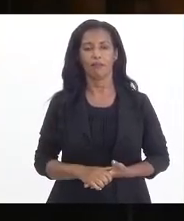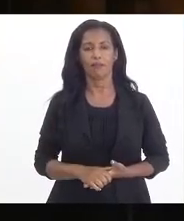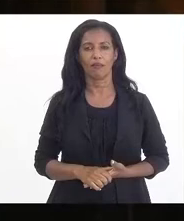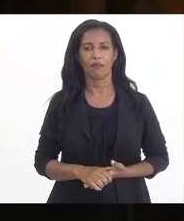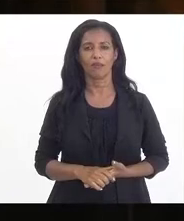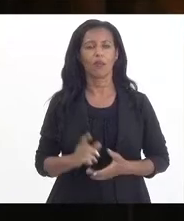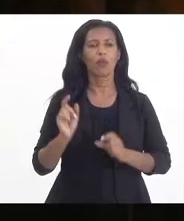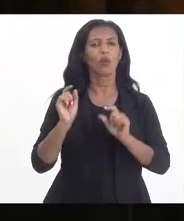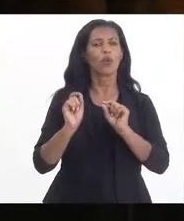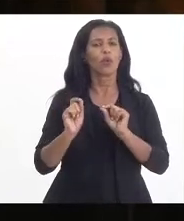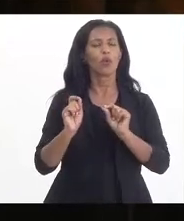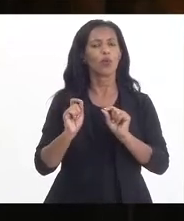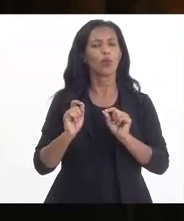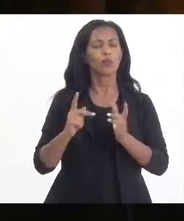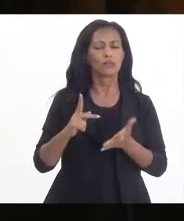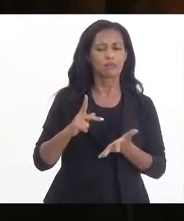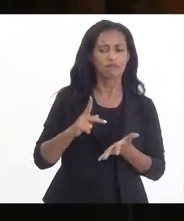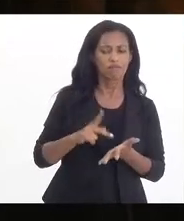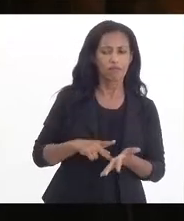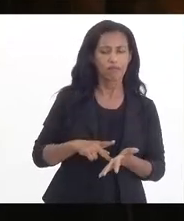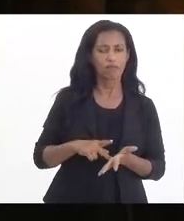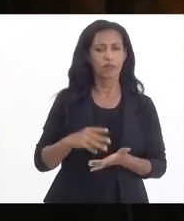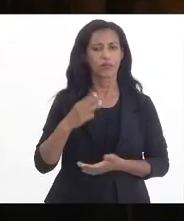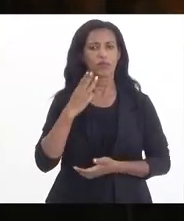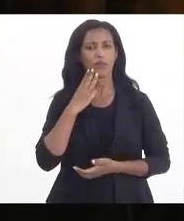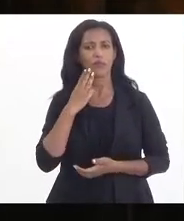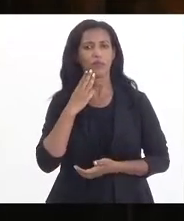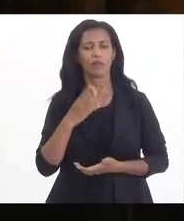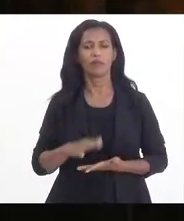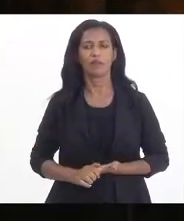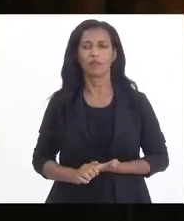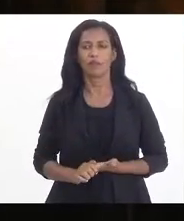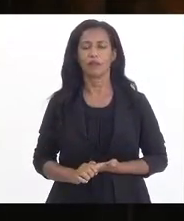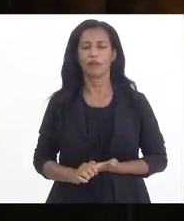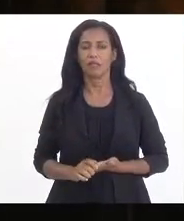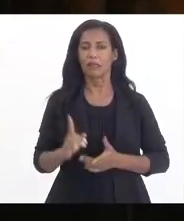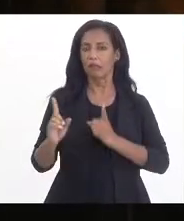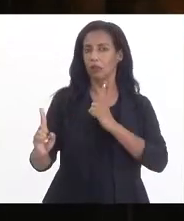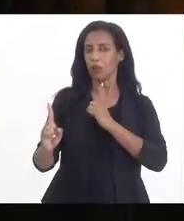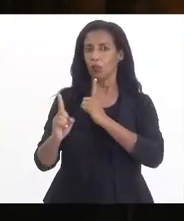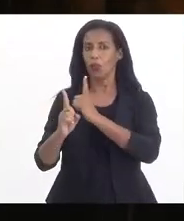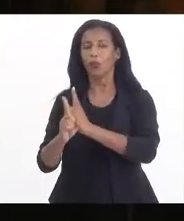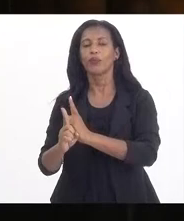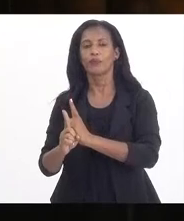se firmou questão, deputado Valdec, e está encontrando